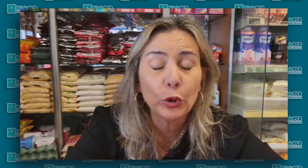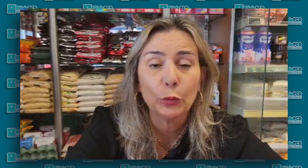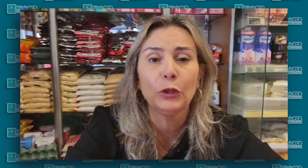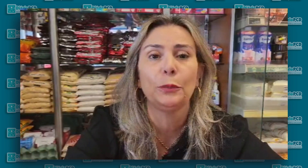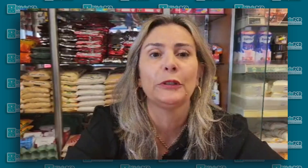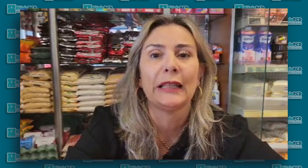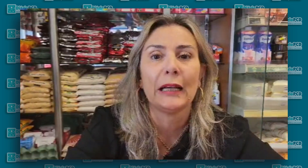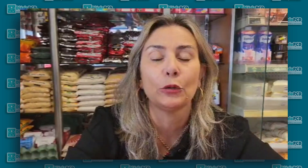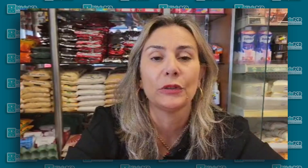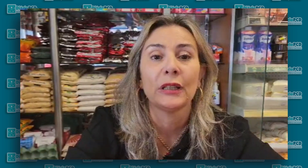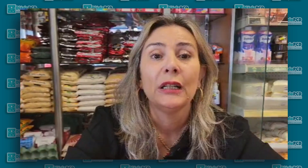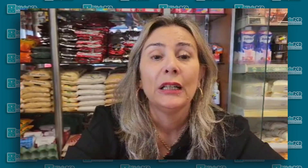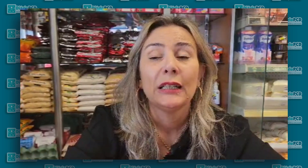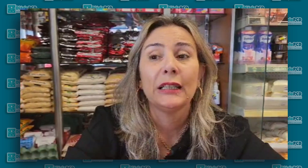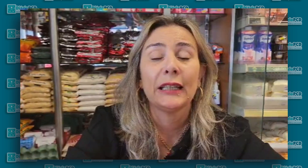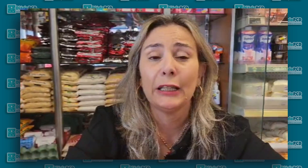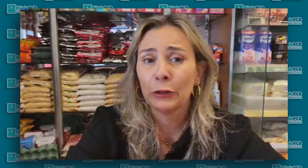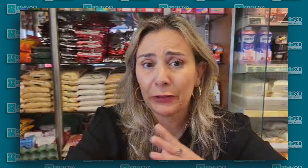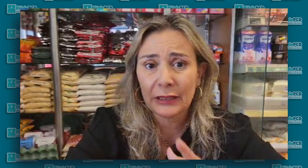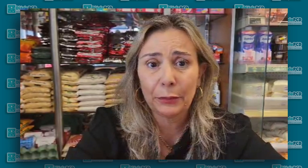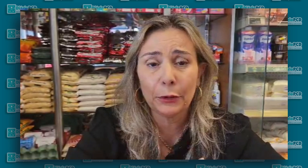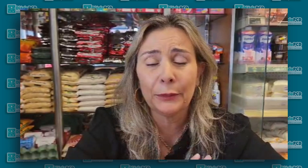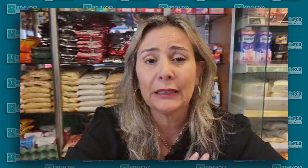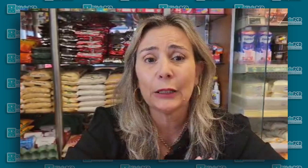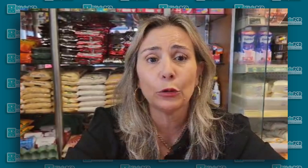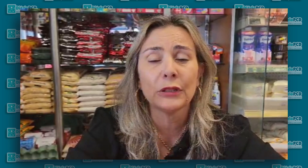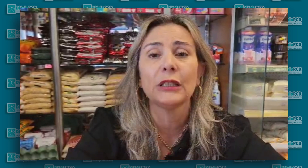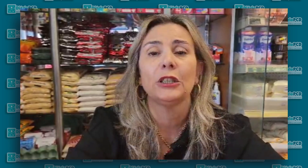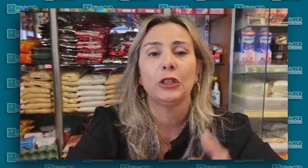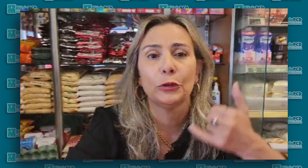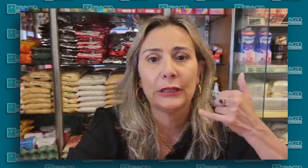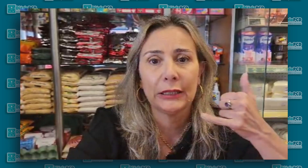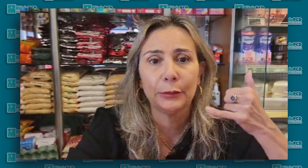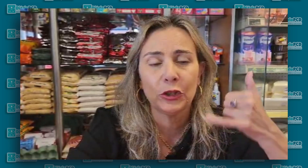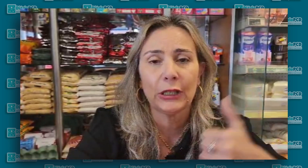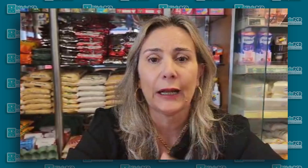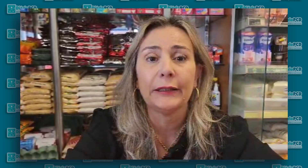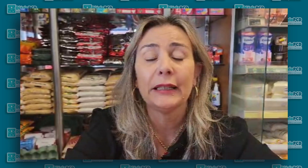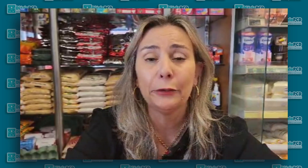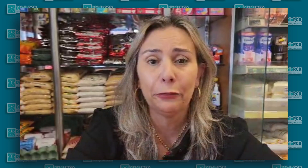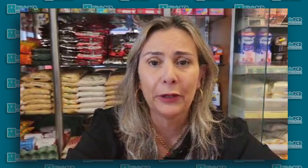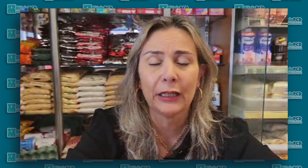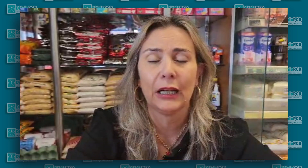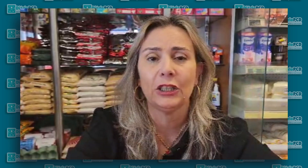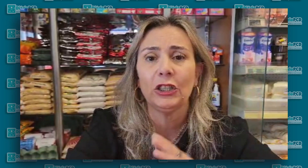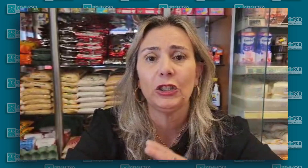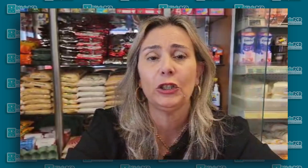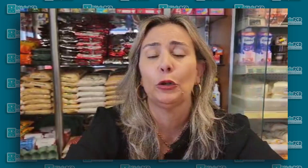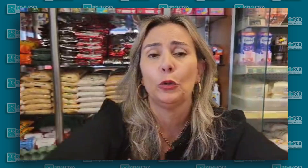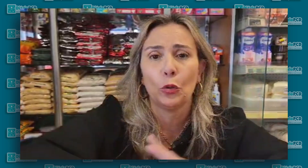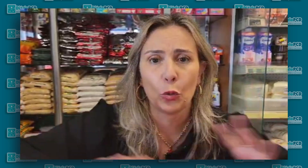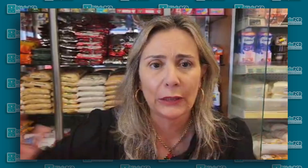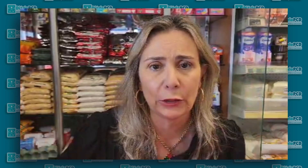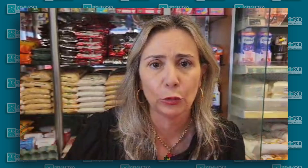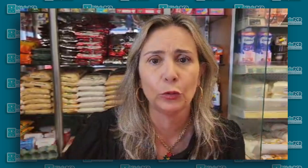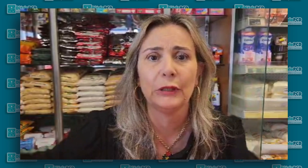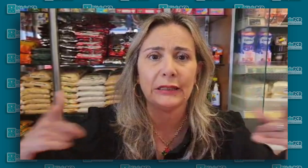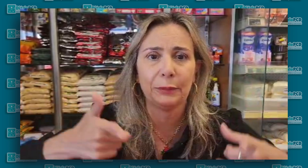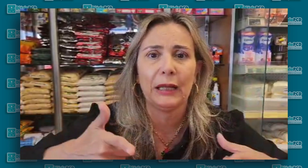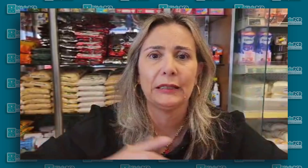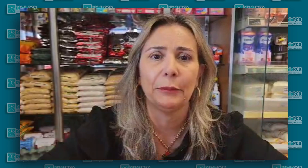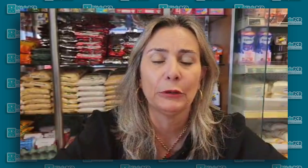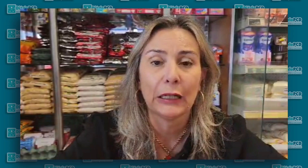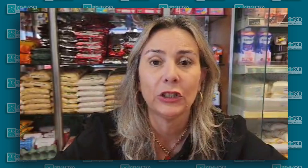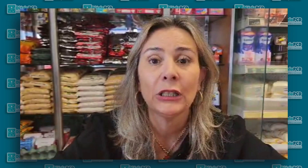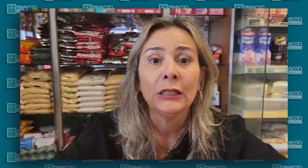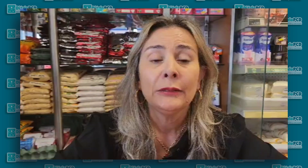dificultava muito para os cegos, que teriam que fazer biometria constante. Conseguimos tirar. Enfim, a gente tirou quase tudo